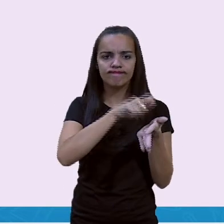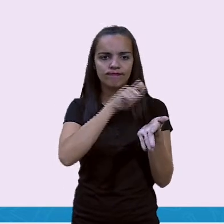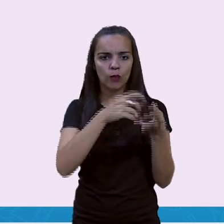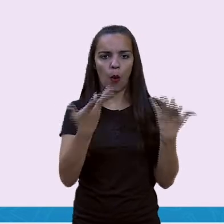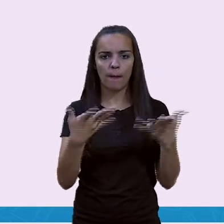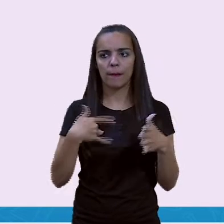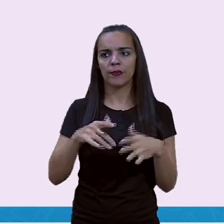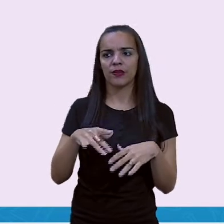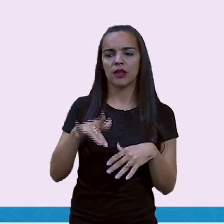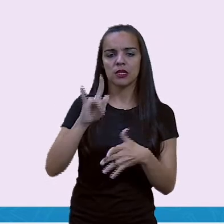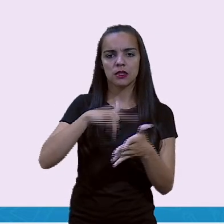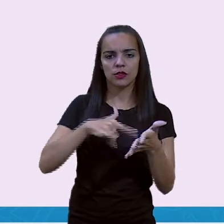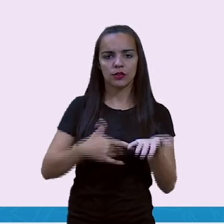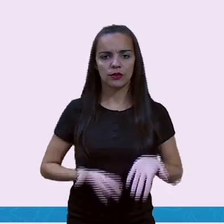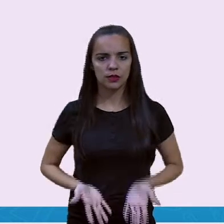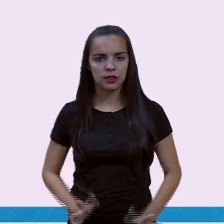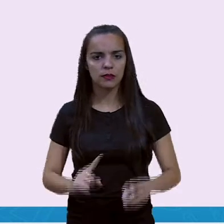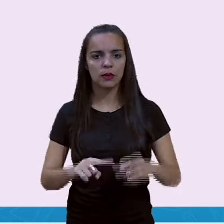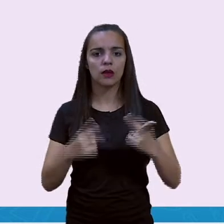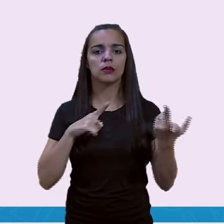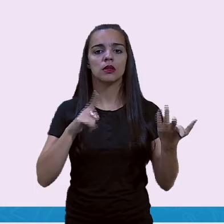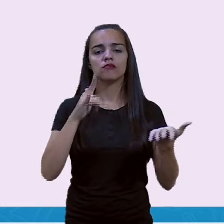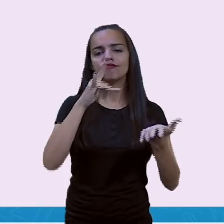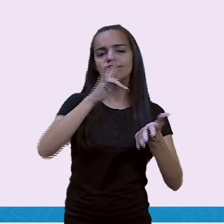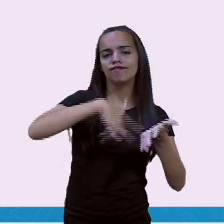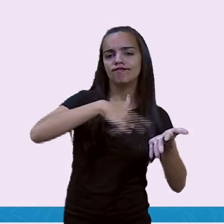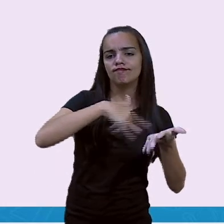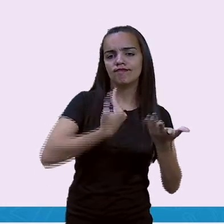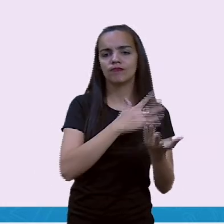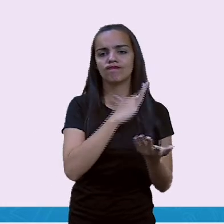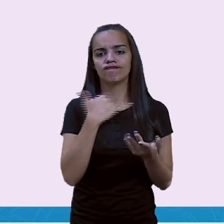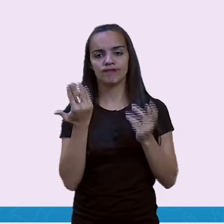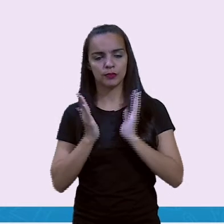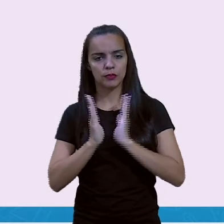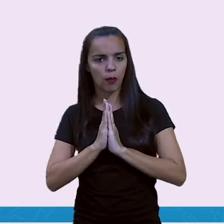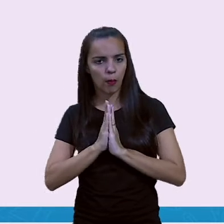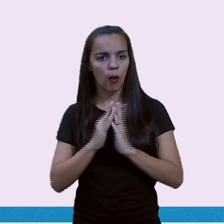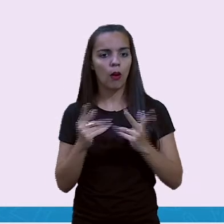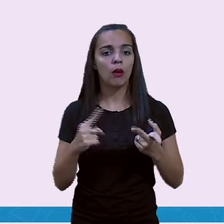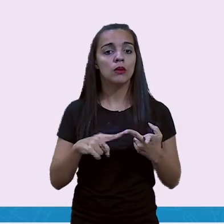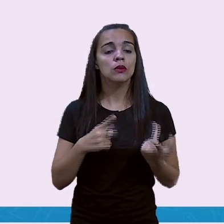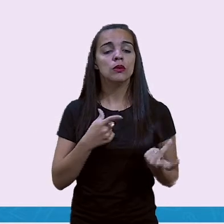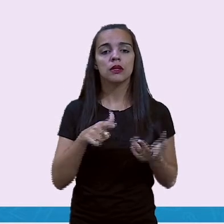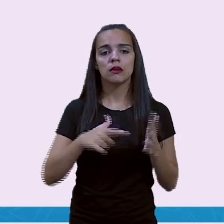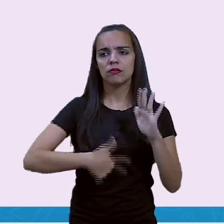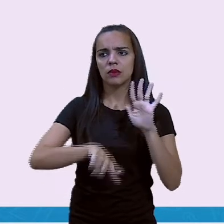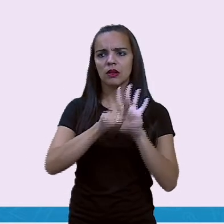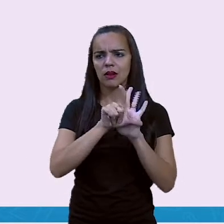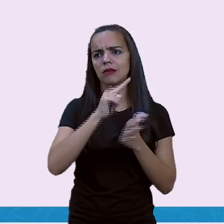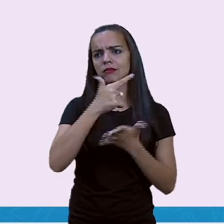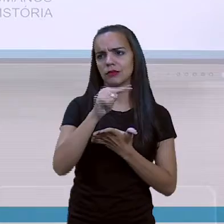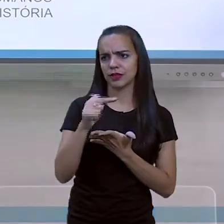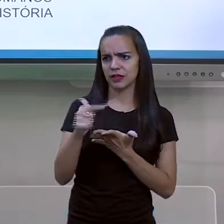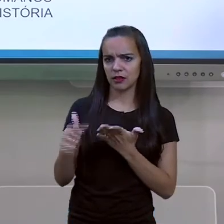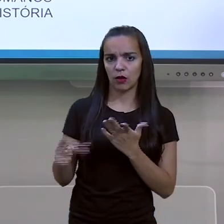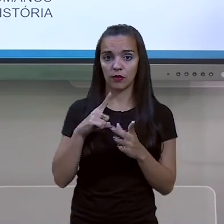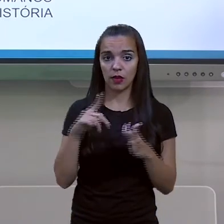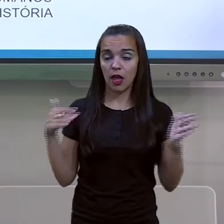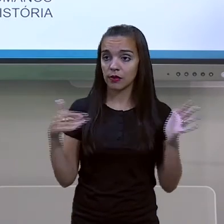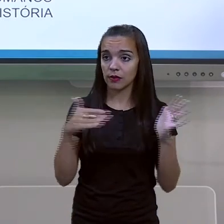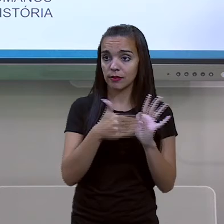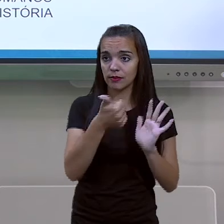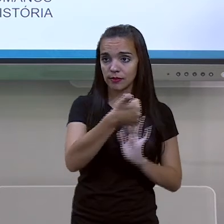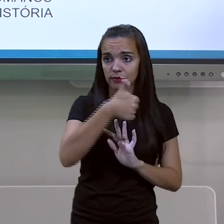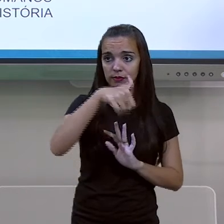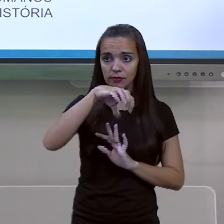de nascimento, certidão de óbito, leis e etc. Então, até o século XIX,